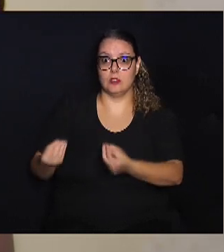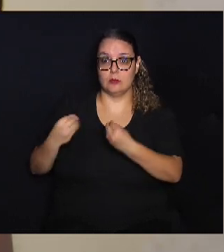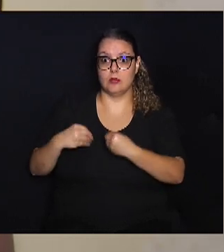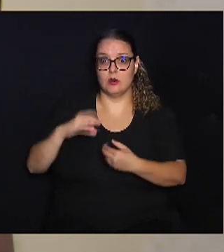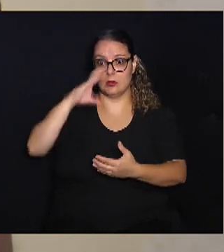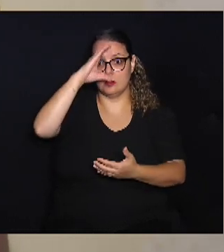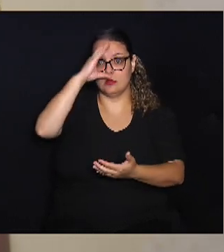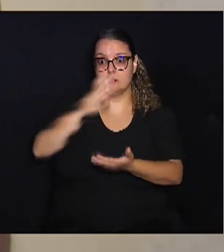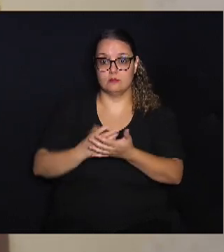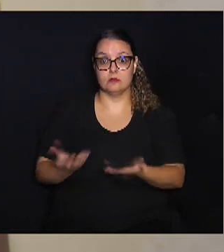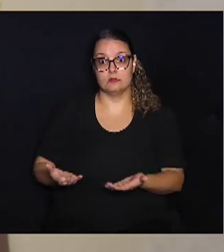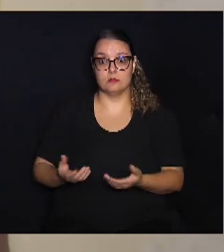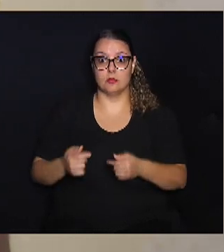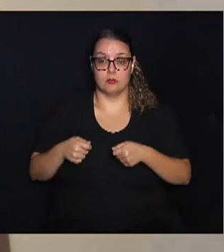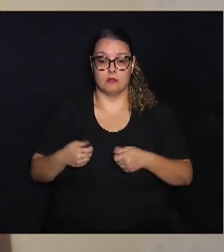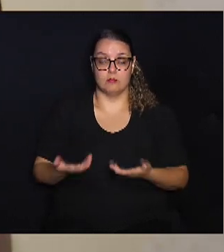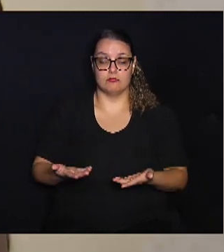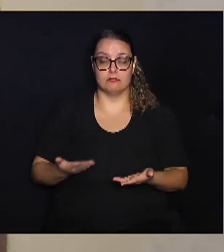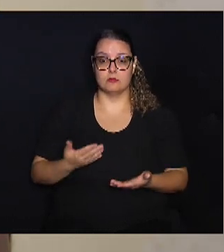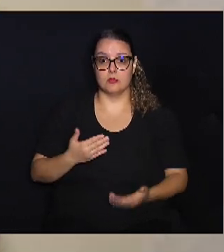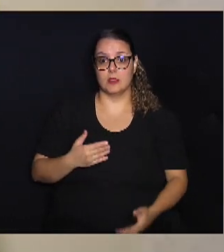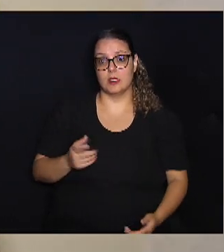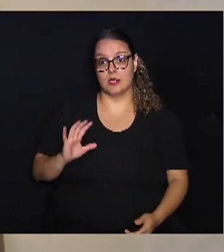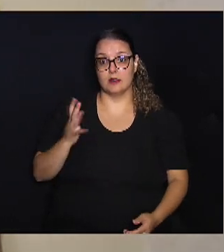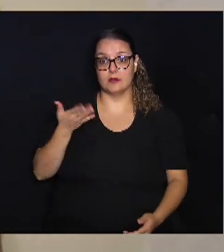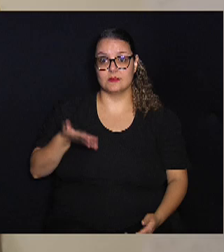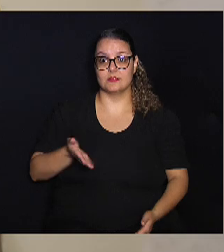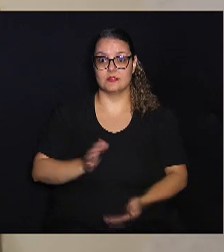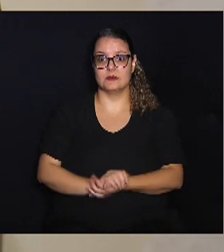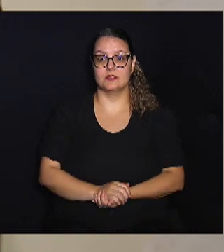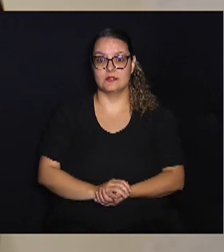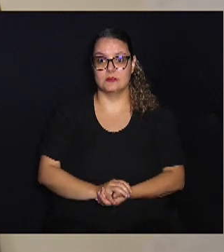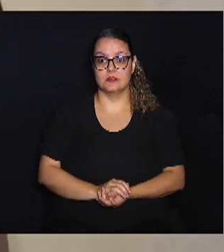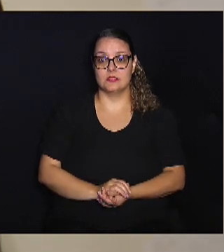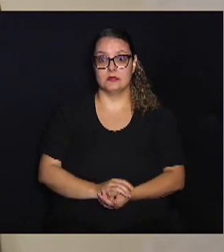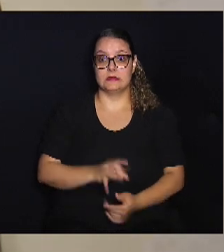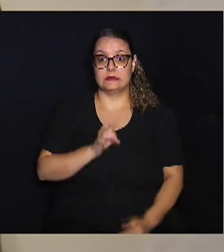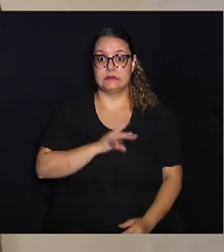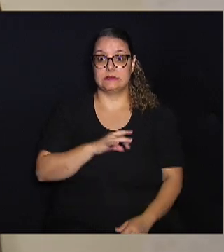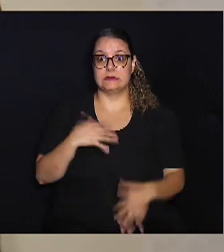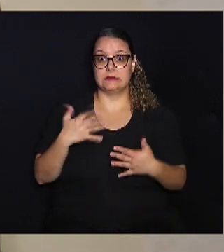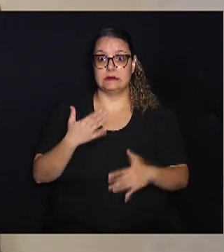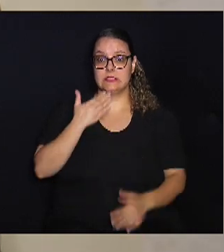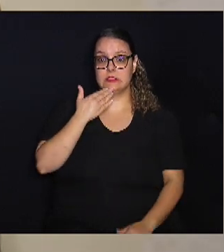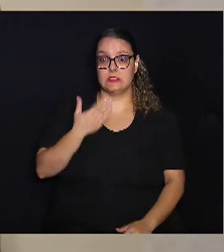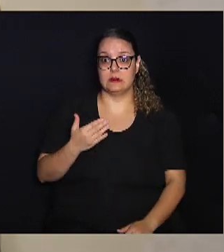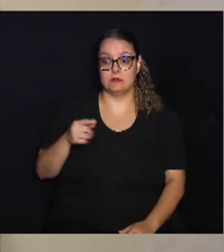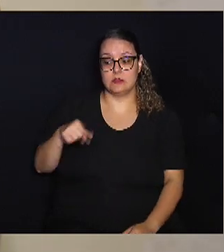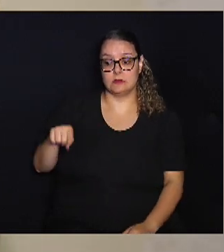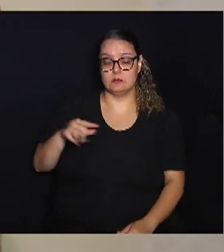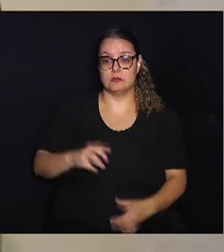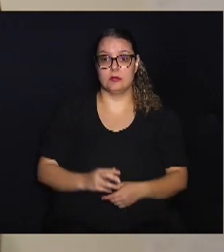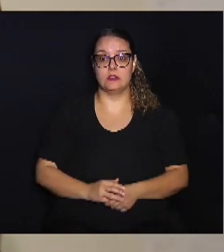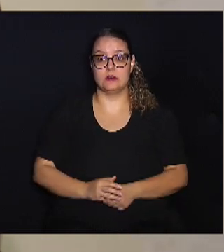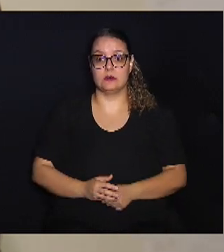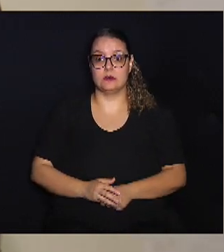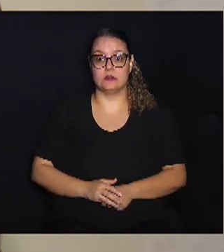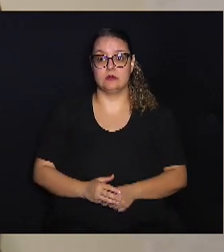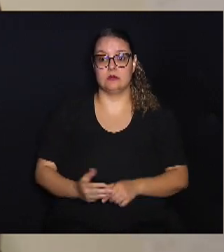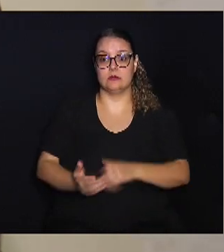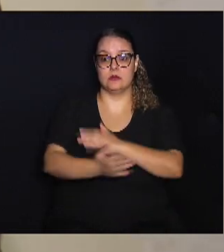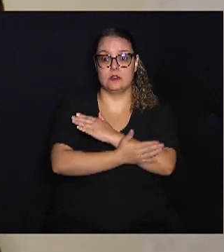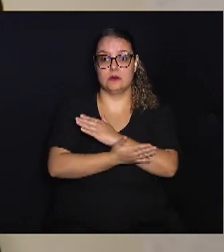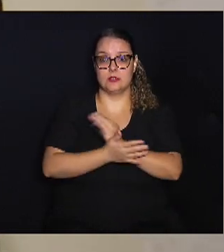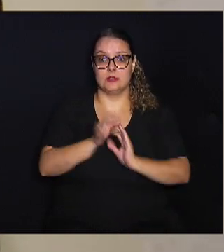e eu confiava e deu nisso. Eu estava com muito medo, aí eu fui pedir ajuda deles, eles me ajudaram a me preparar,